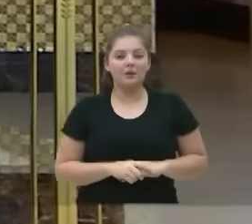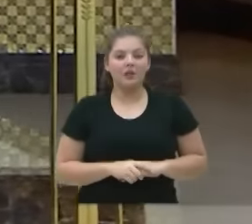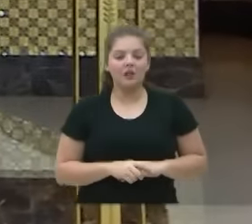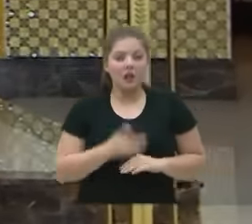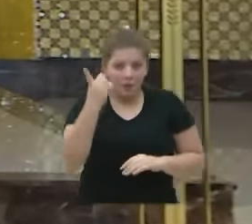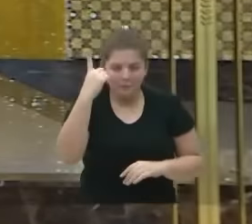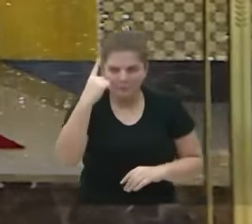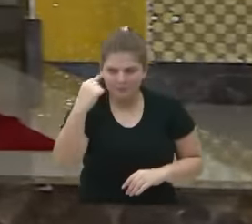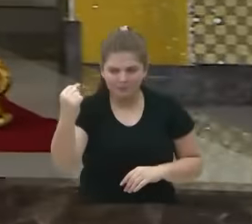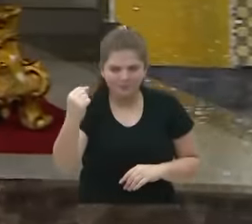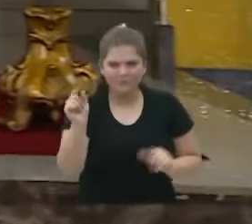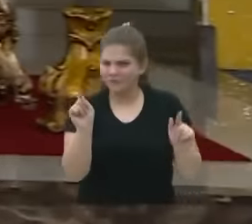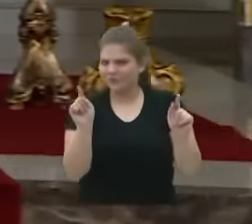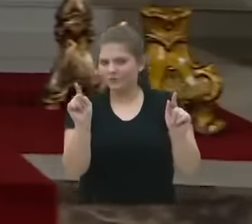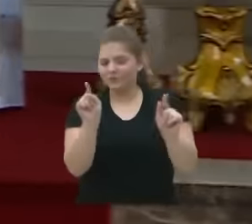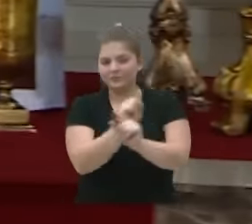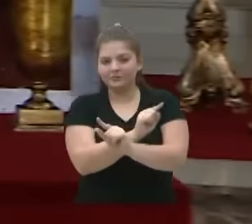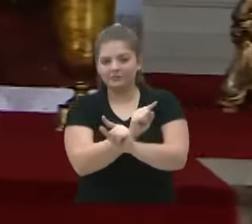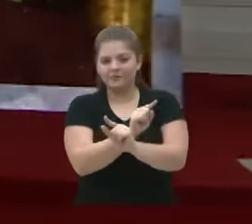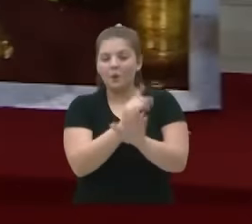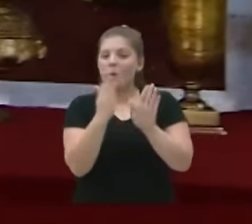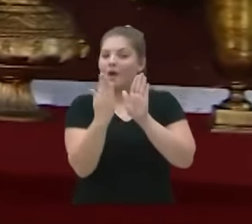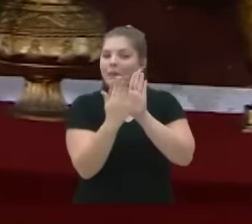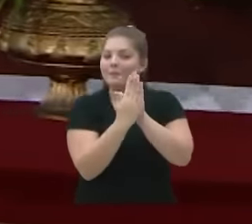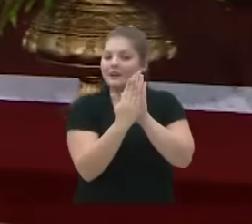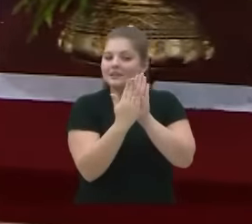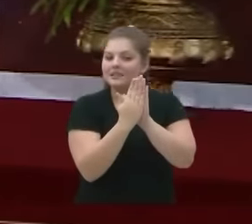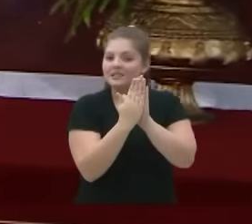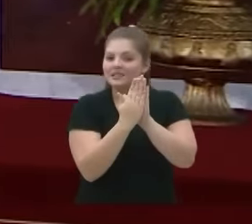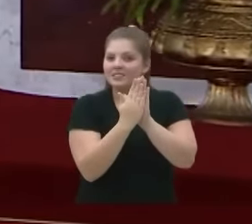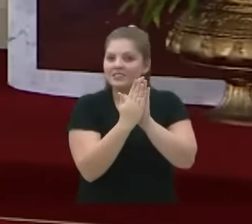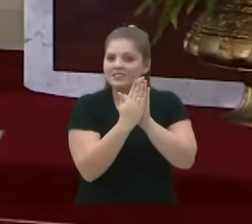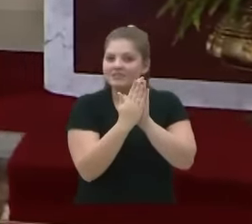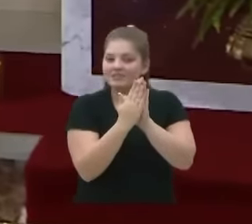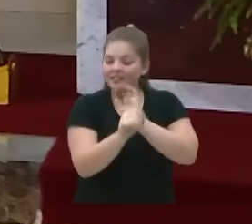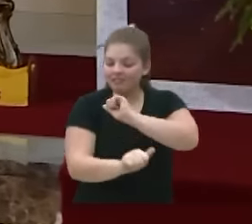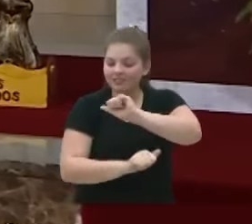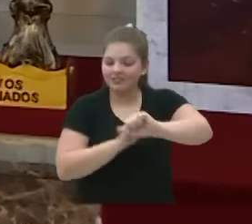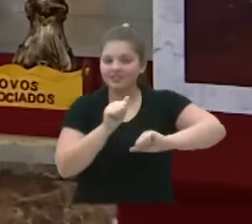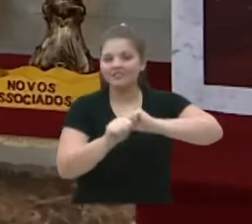partida, é uma presença diferente.